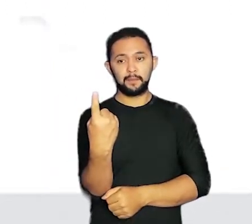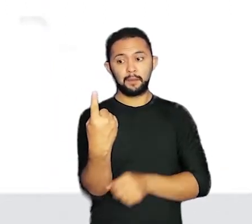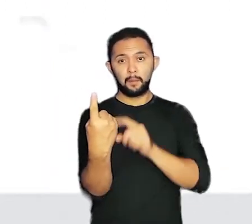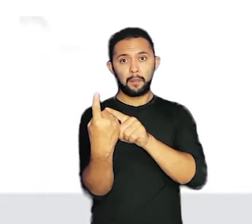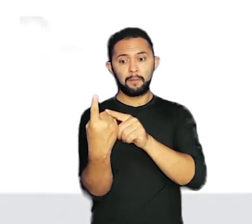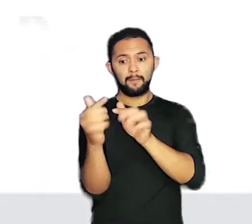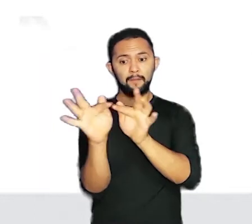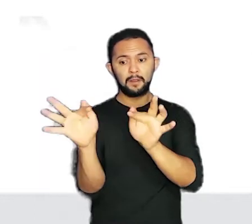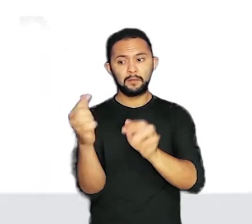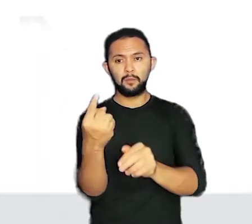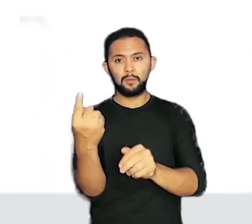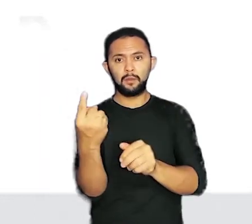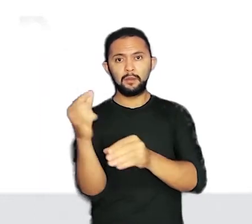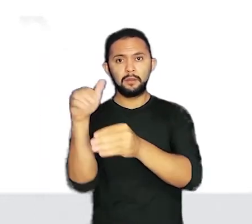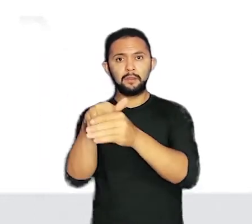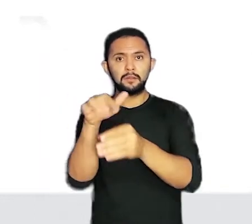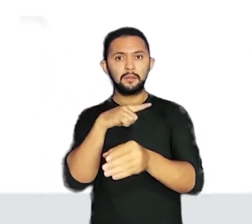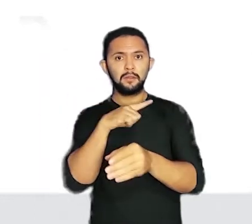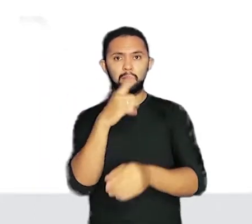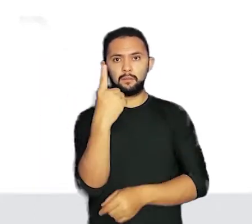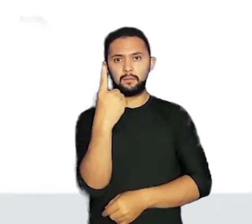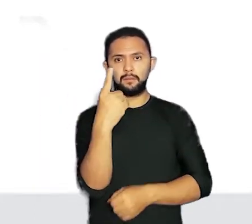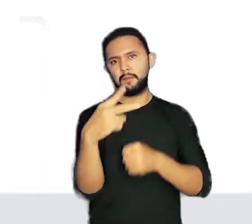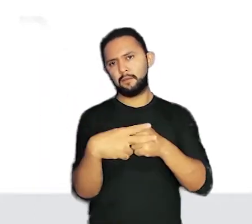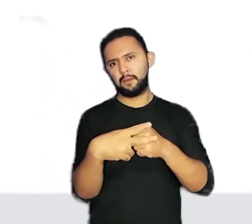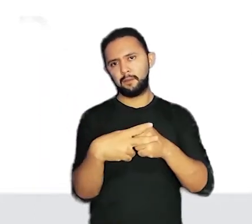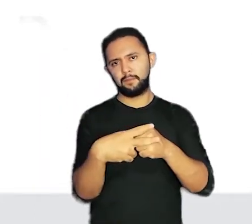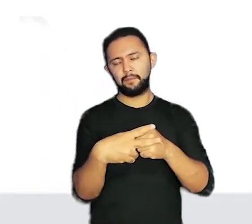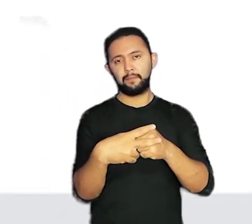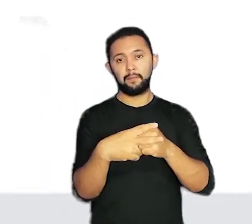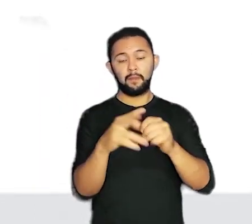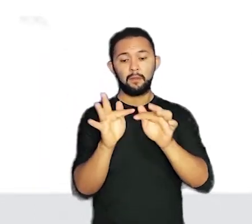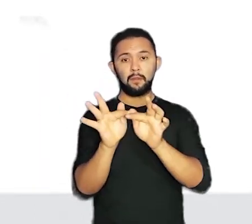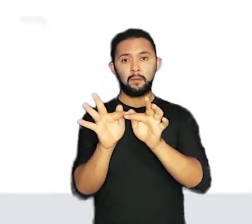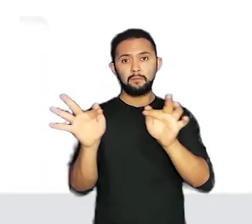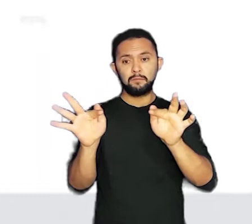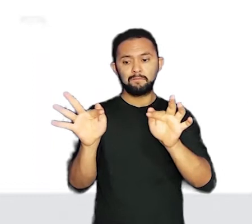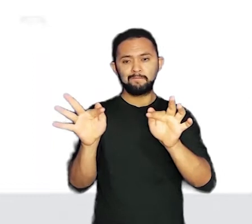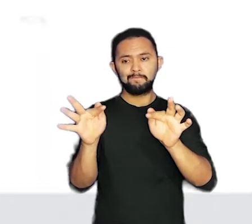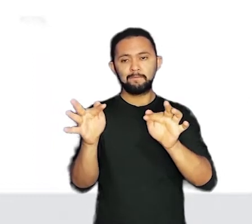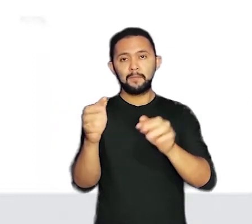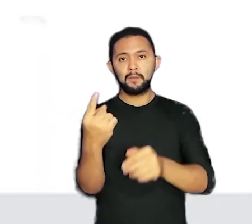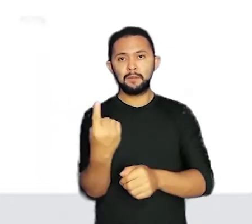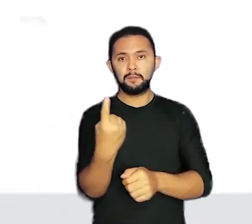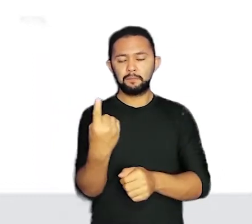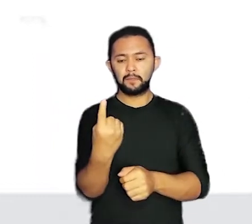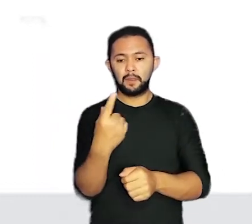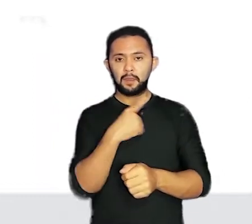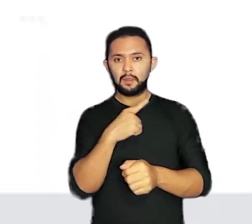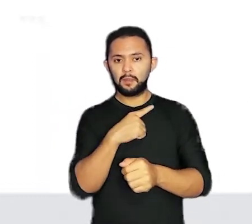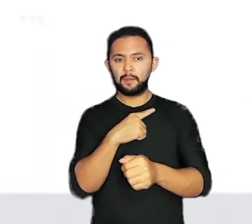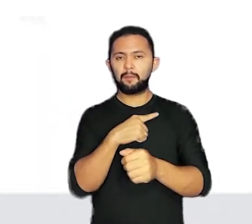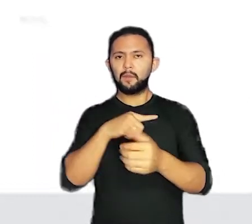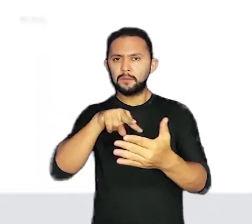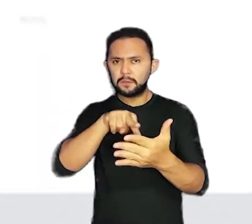só vai aparecer um único verbo. Então, o período simples é o período enunciado com sentido completo, construído